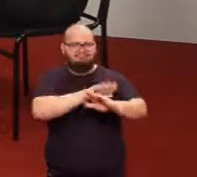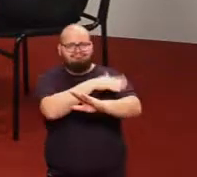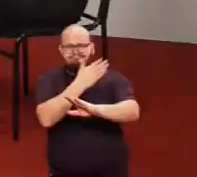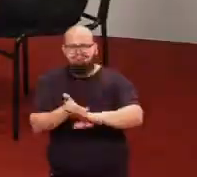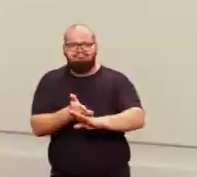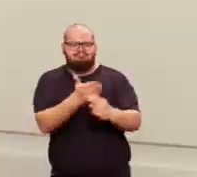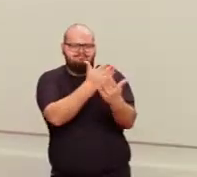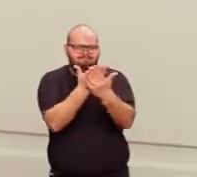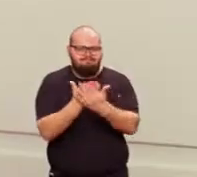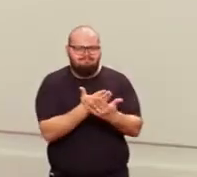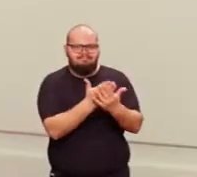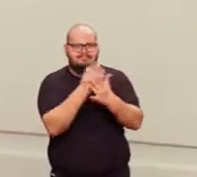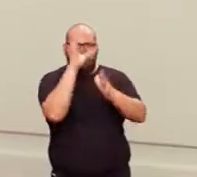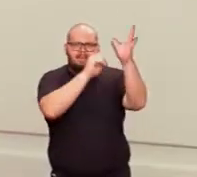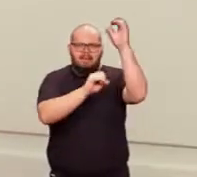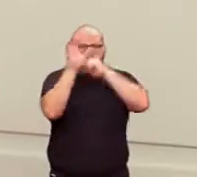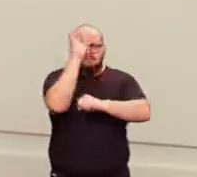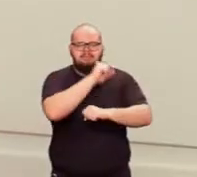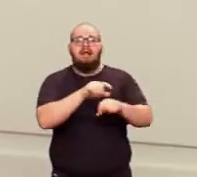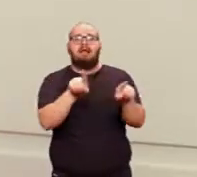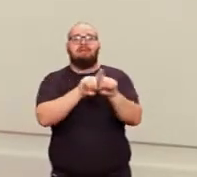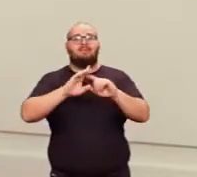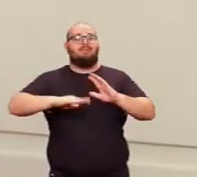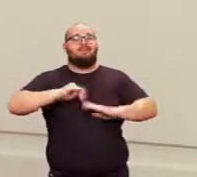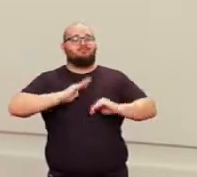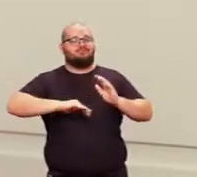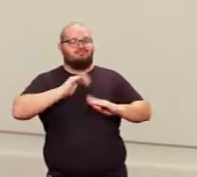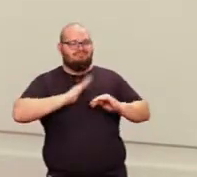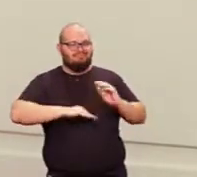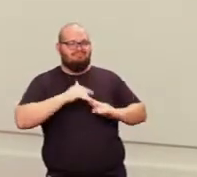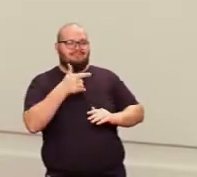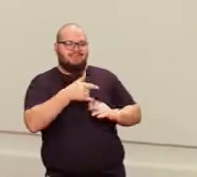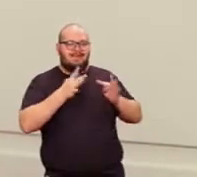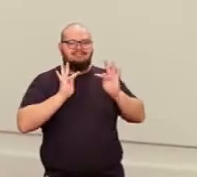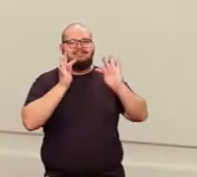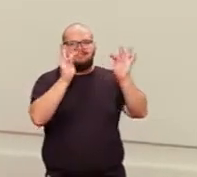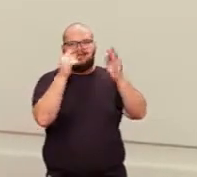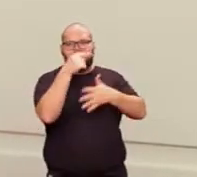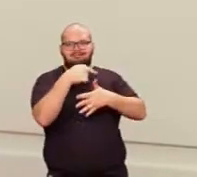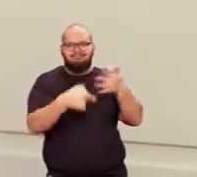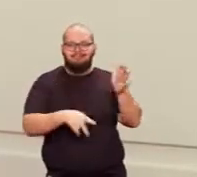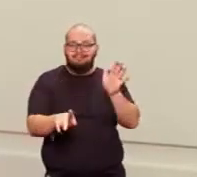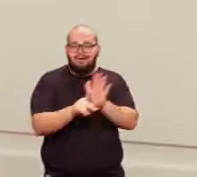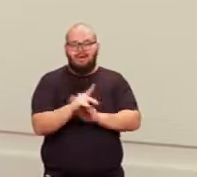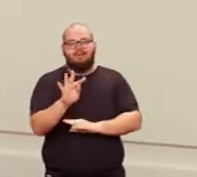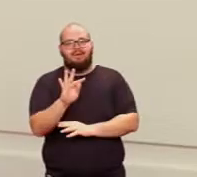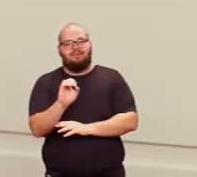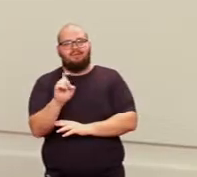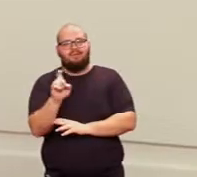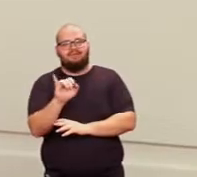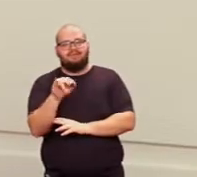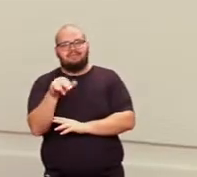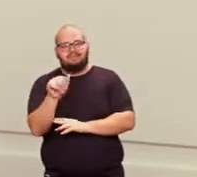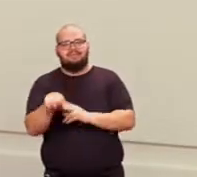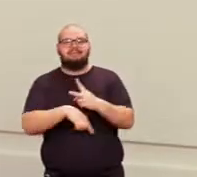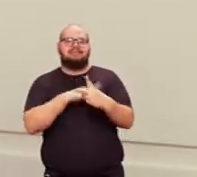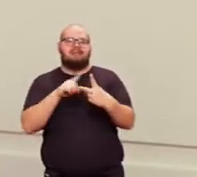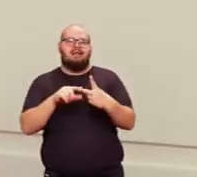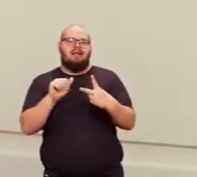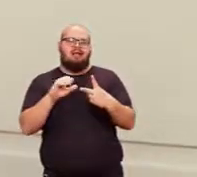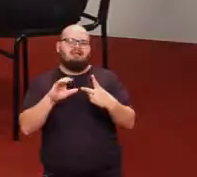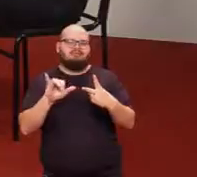o semestre todo, né, aprendendo e praticando essas técnicas, tanto da toxina quanto do